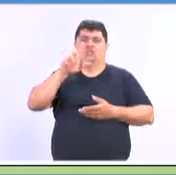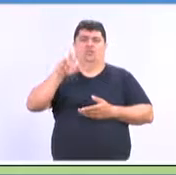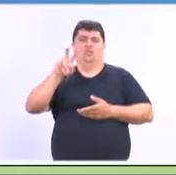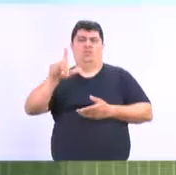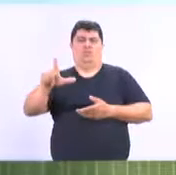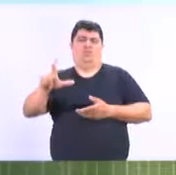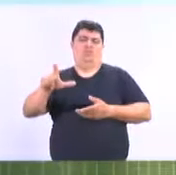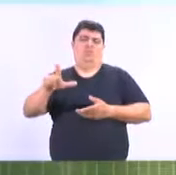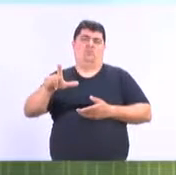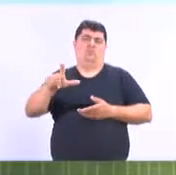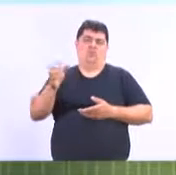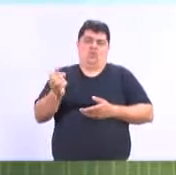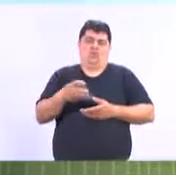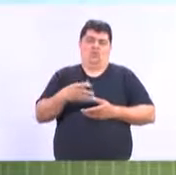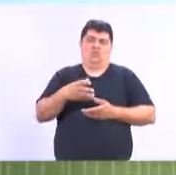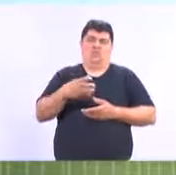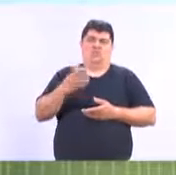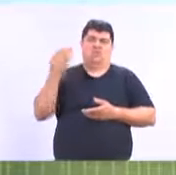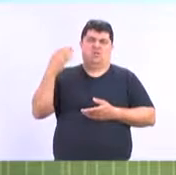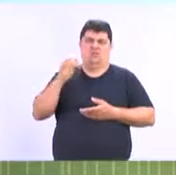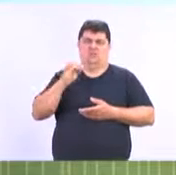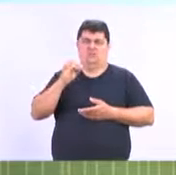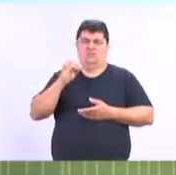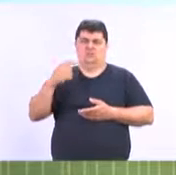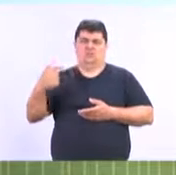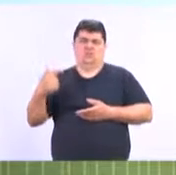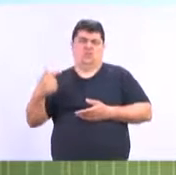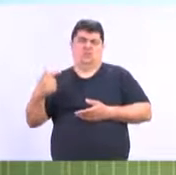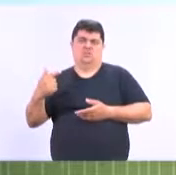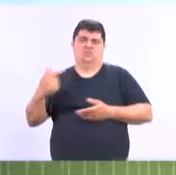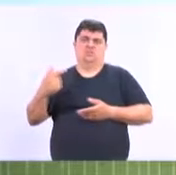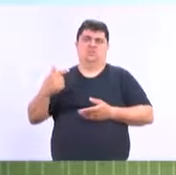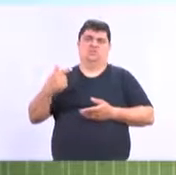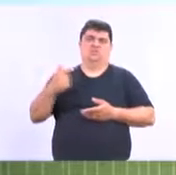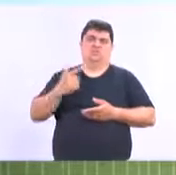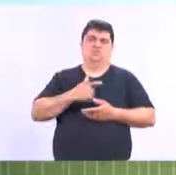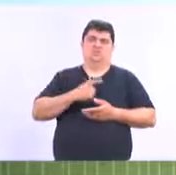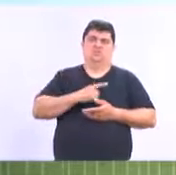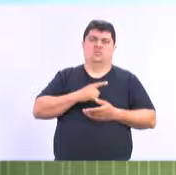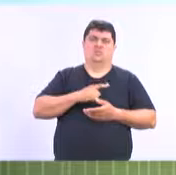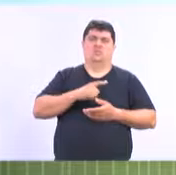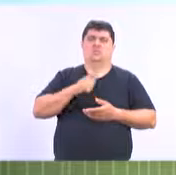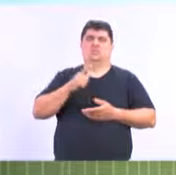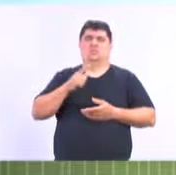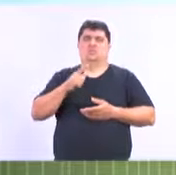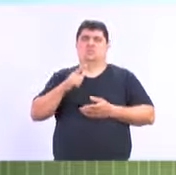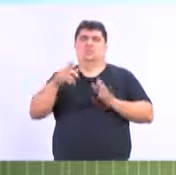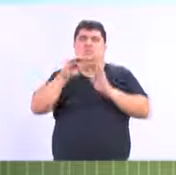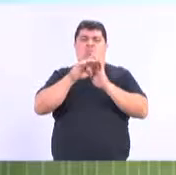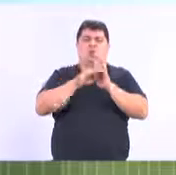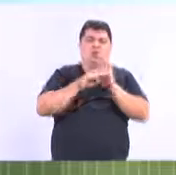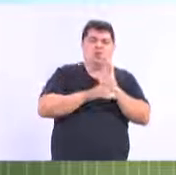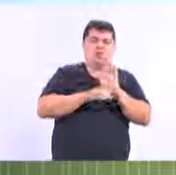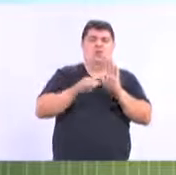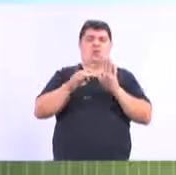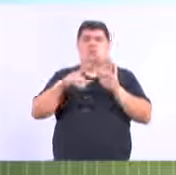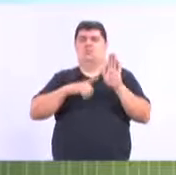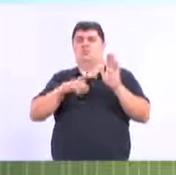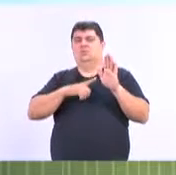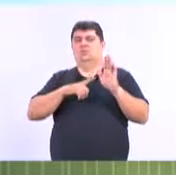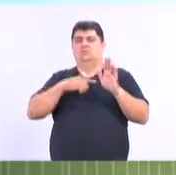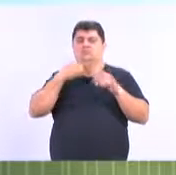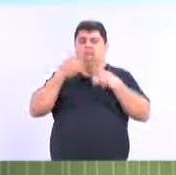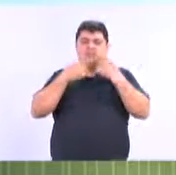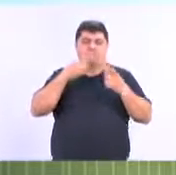na transformação que ocorreu em 2007, mas já vinha sendo discutido. Intangíveis são marcas, são softwares utilizados na empresa, são coisas que a gente não